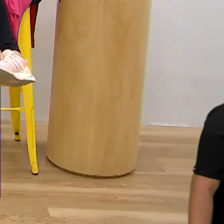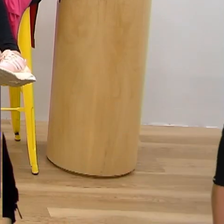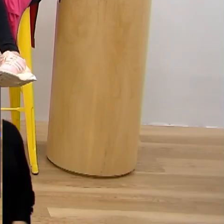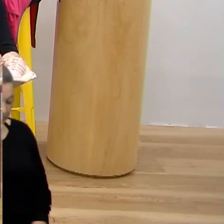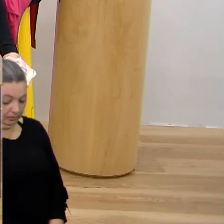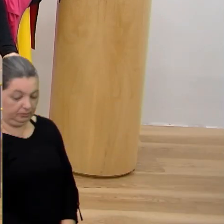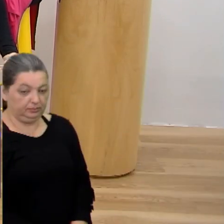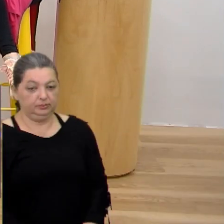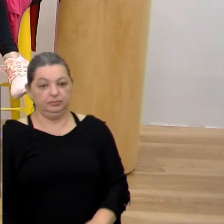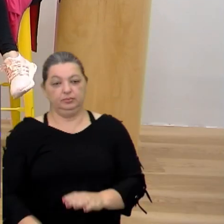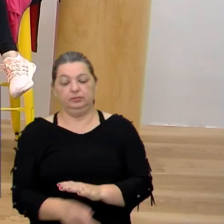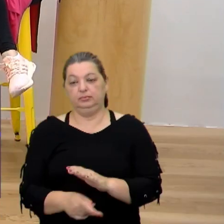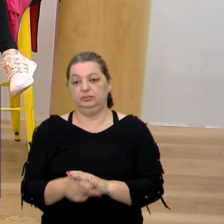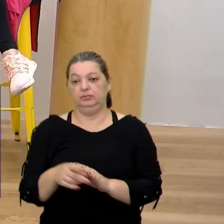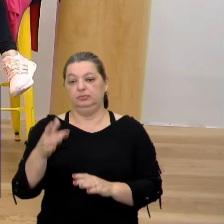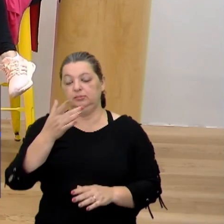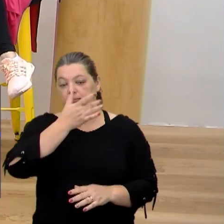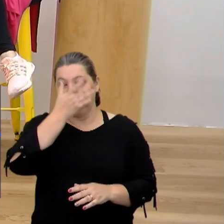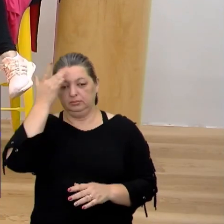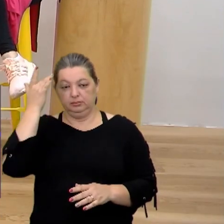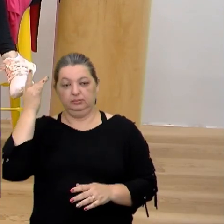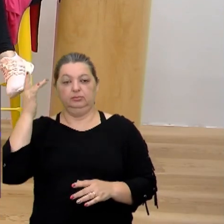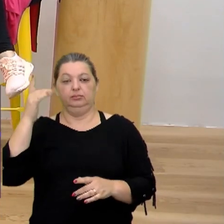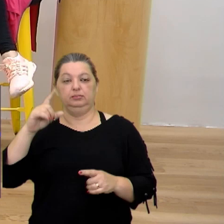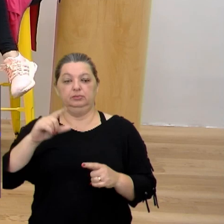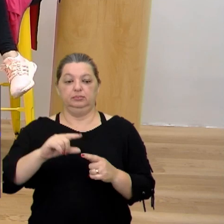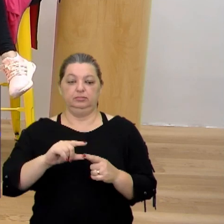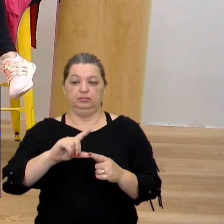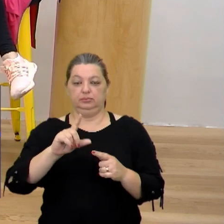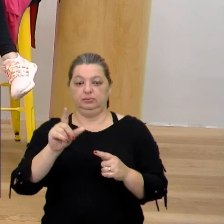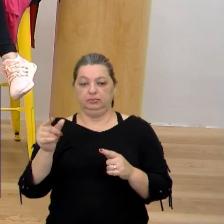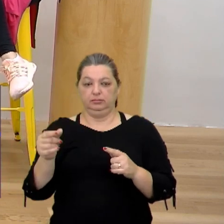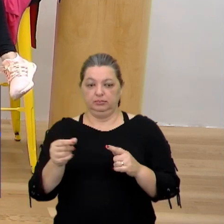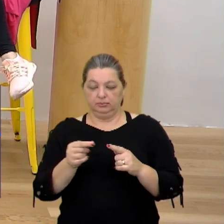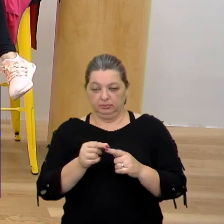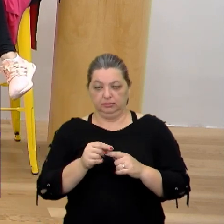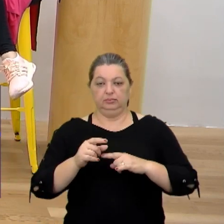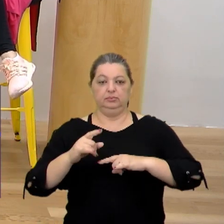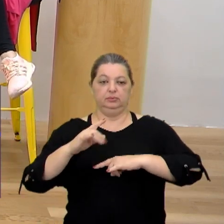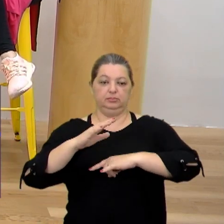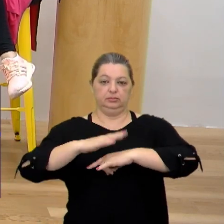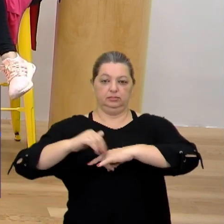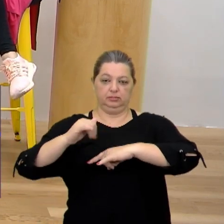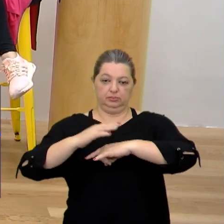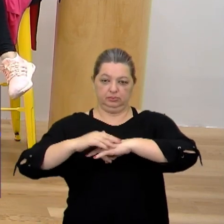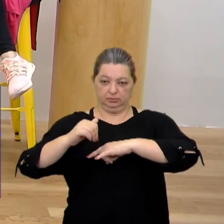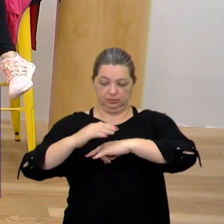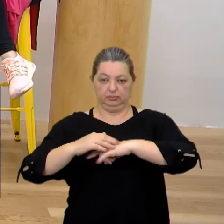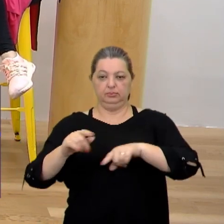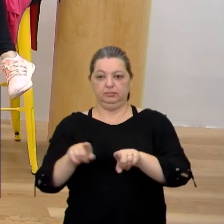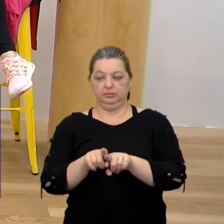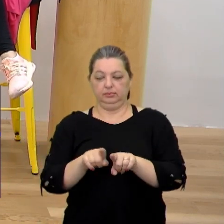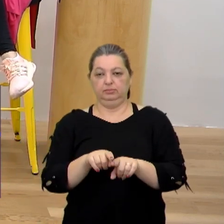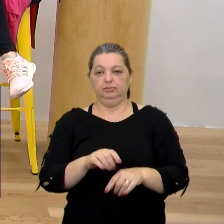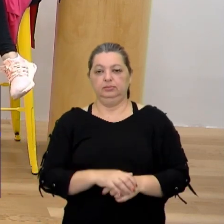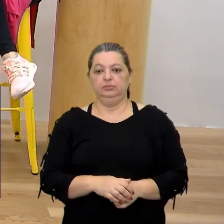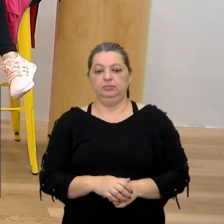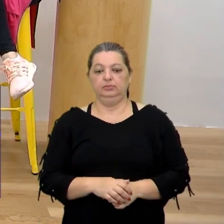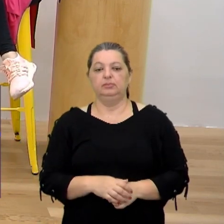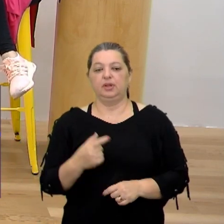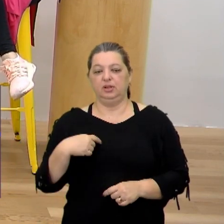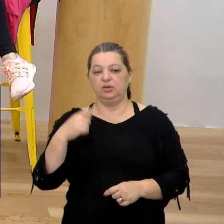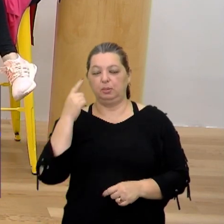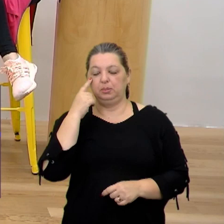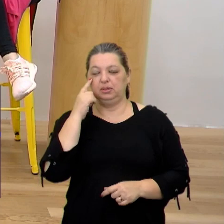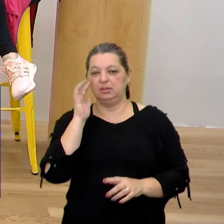É, então aí não, aí não. Aí não, mas aqui... para a nossa, eu falei. Para eu tô nossa, lembrando já tô com a cabeça no final de semana. Ah,